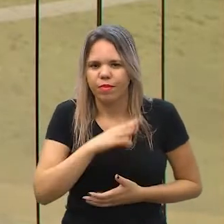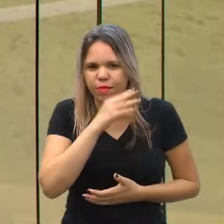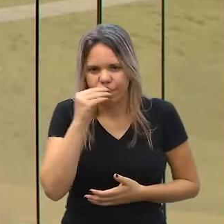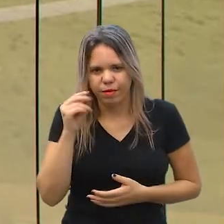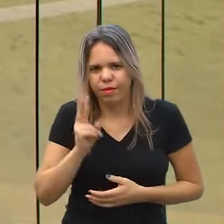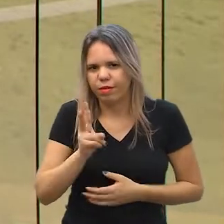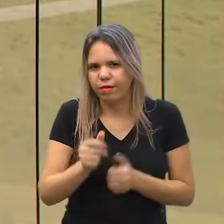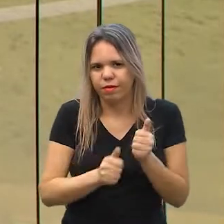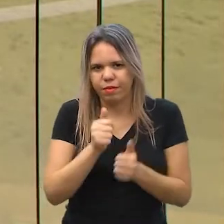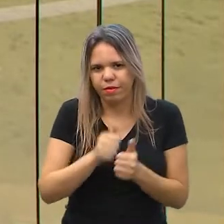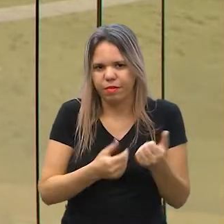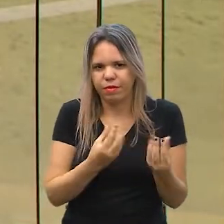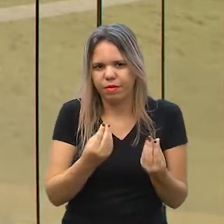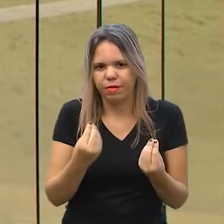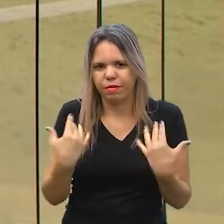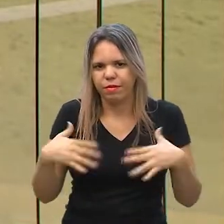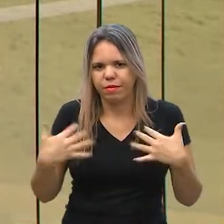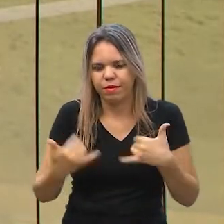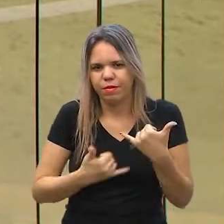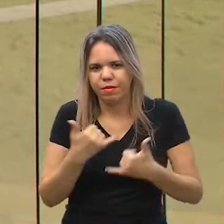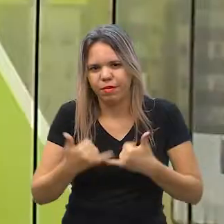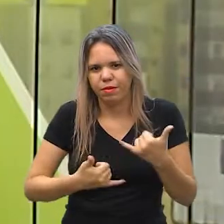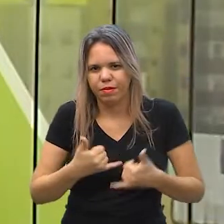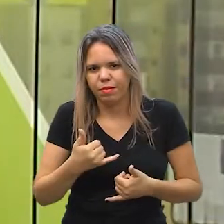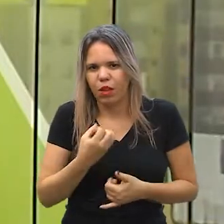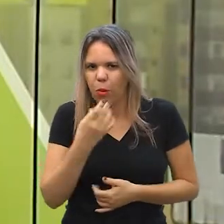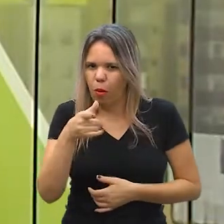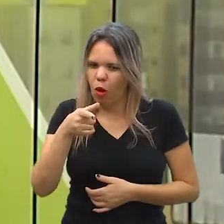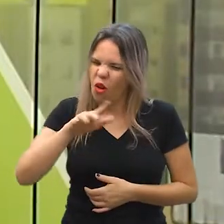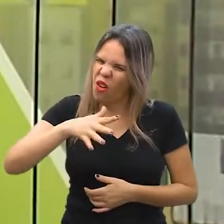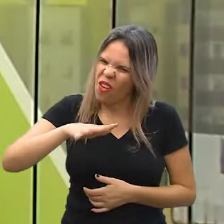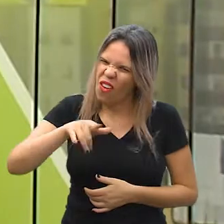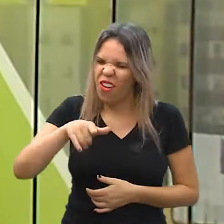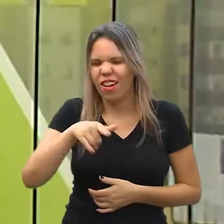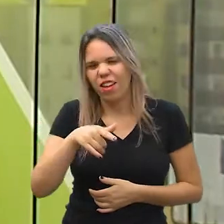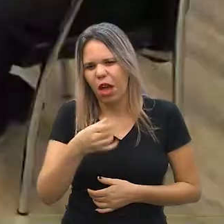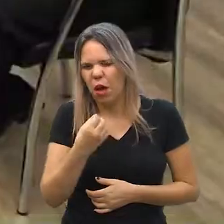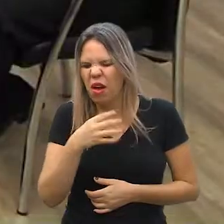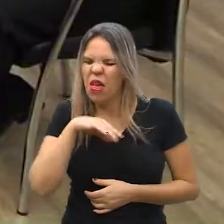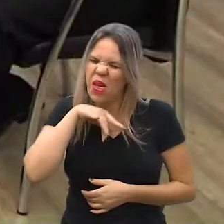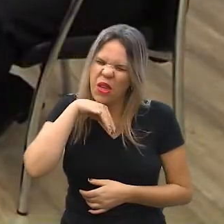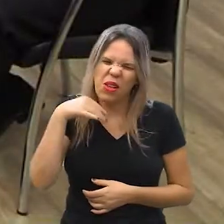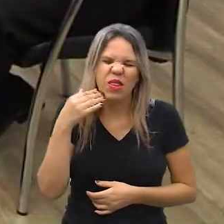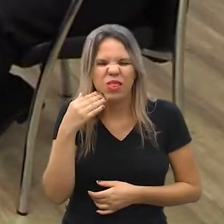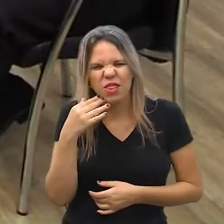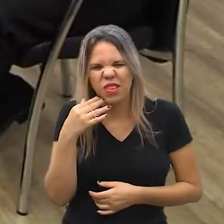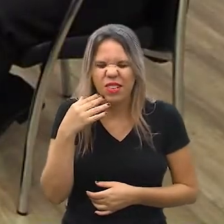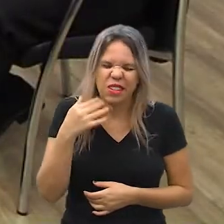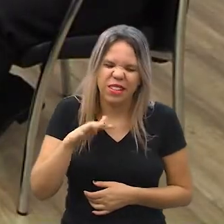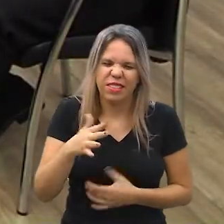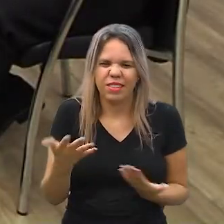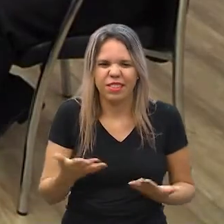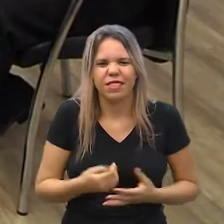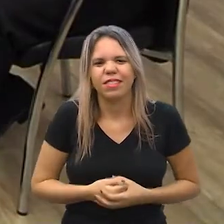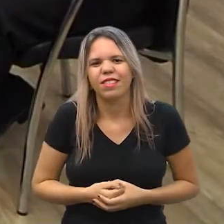na adolescência, futebol, muito futebol nas ruas. E jogava bem ou era meio perna de pau? Não, eu era perna de pau. Era perna de